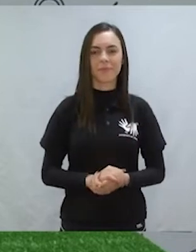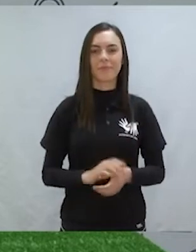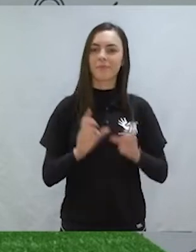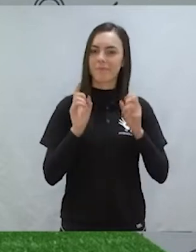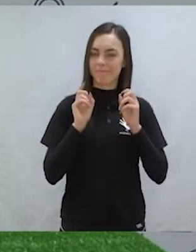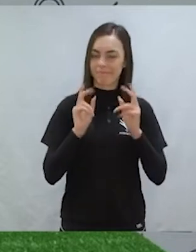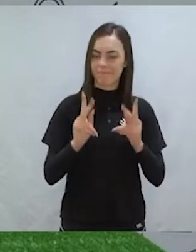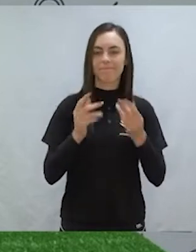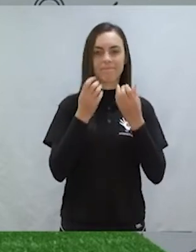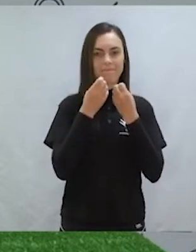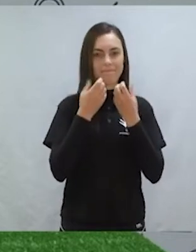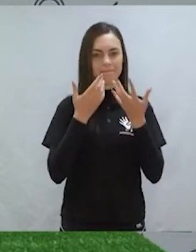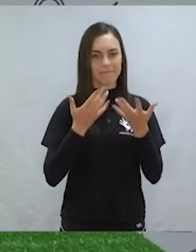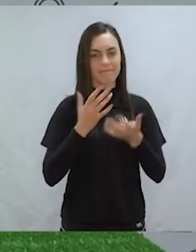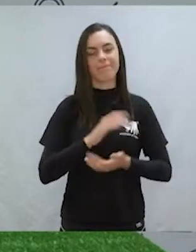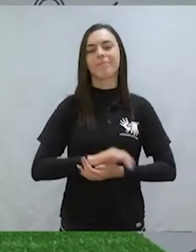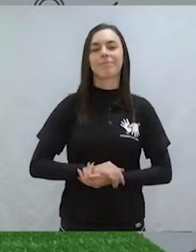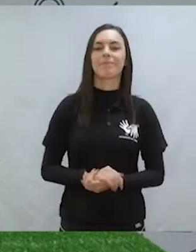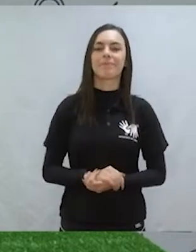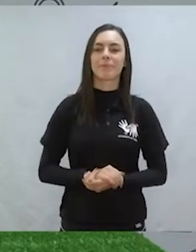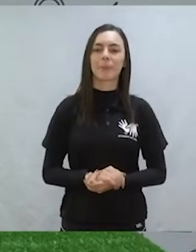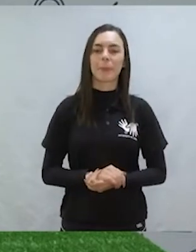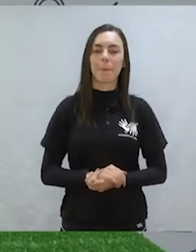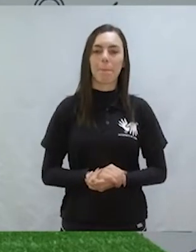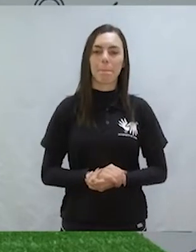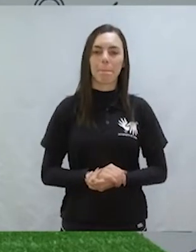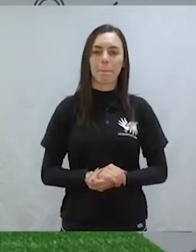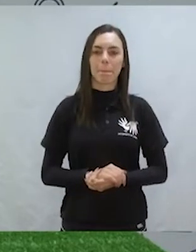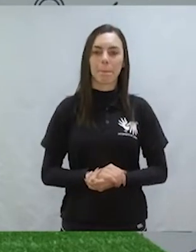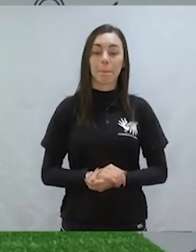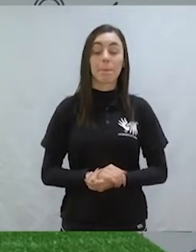Ótimo, muito bem. Aí,